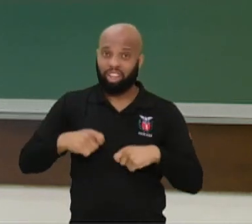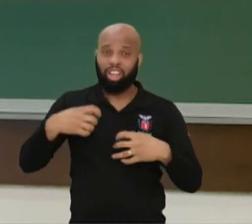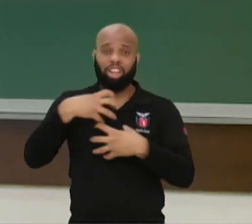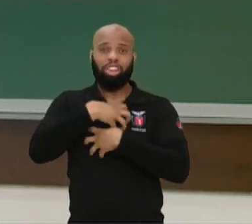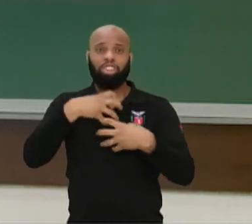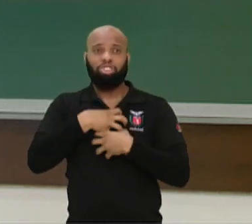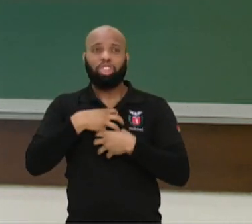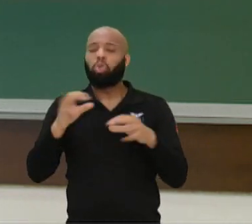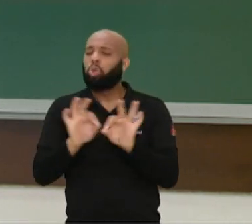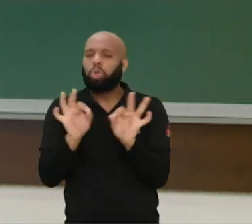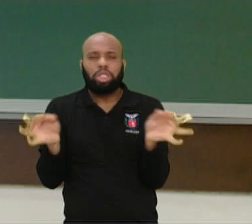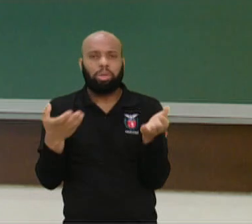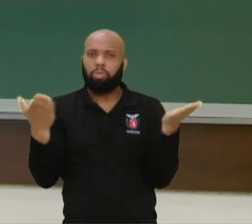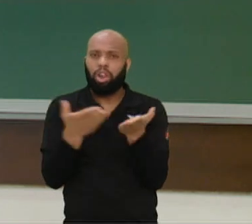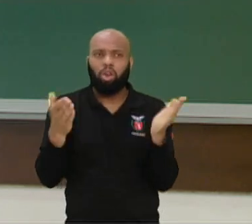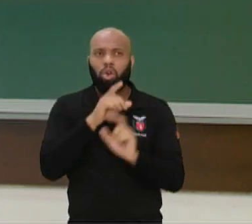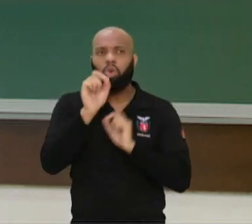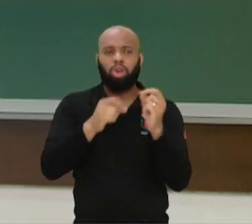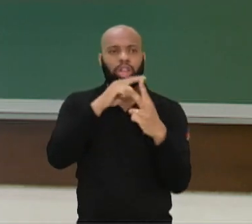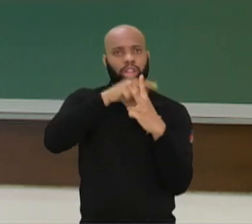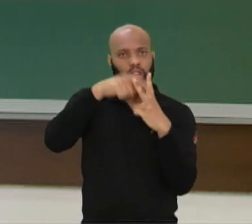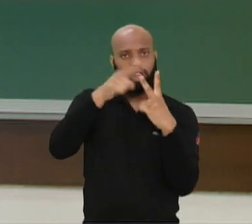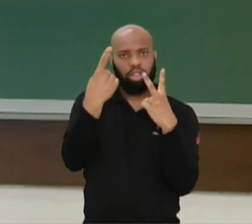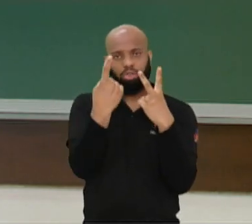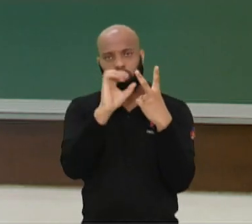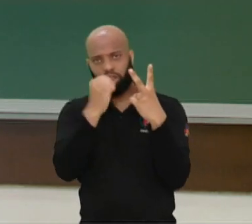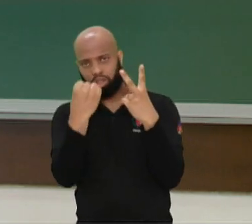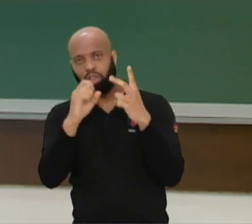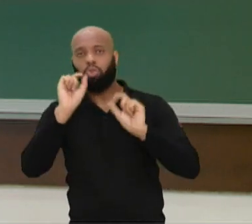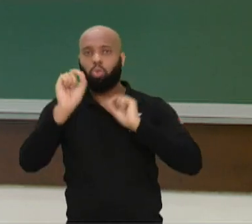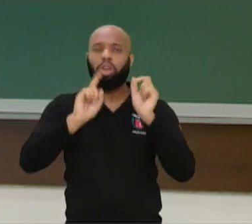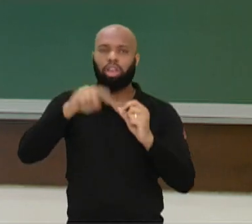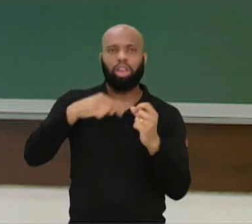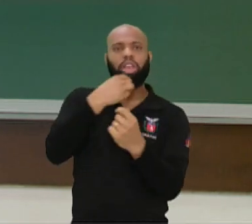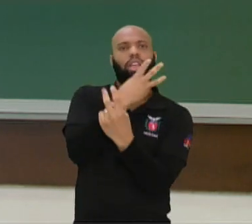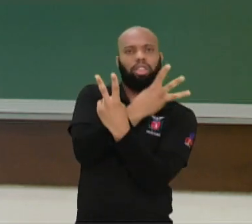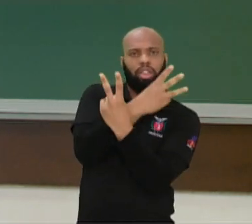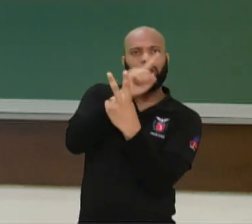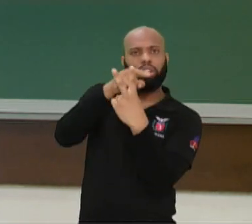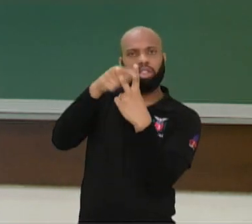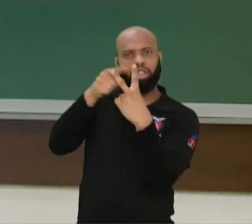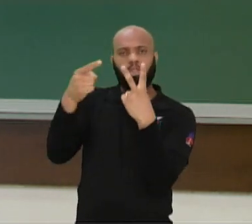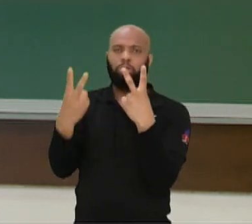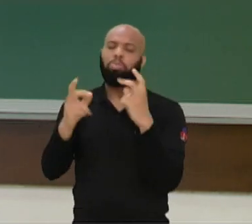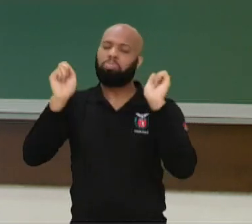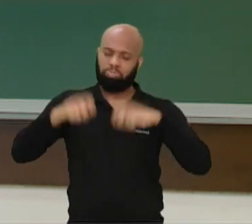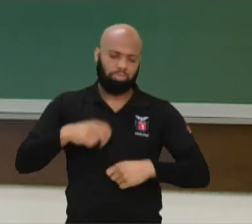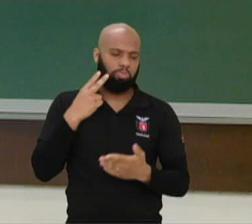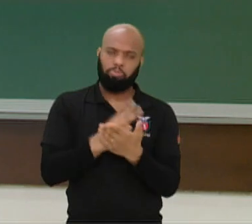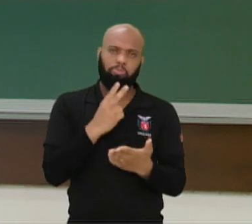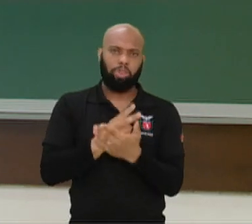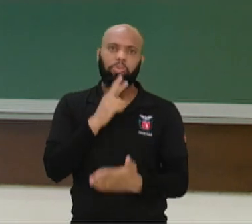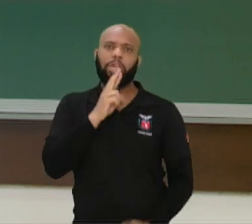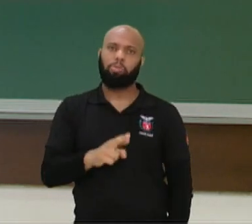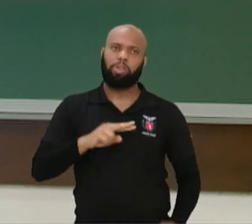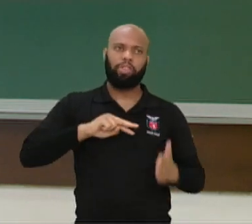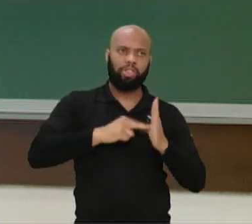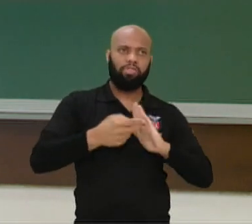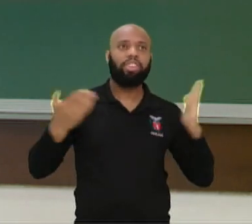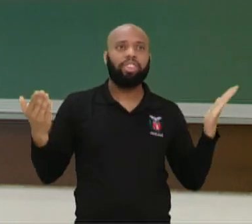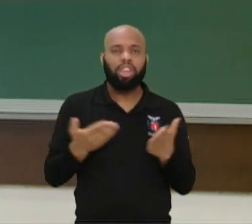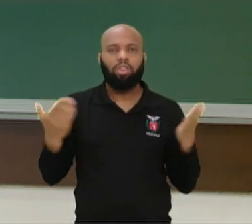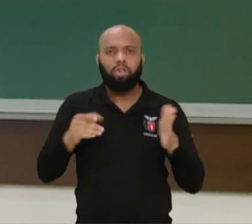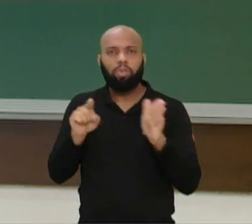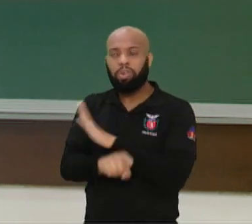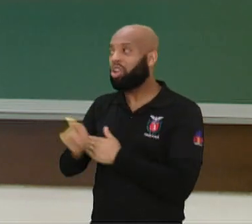de se escrever raiz quadrada de 18 é 3 raiz quadrada de 2. Então, aqui nesse exercício a